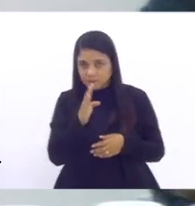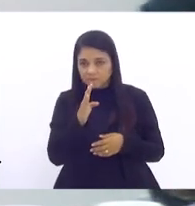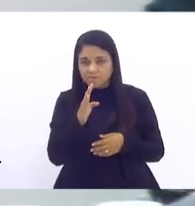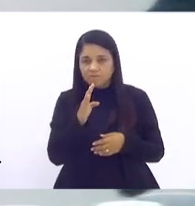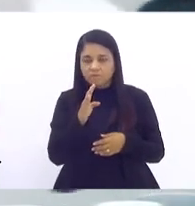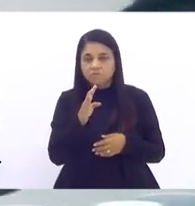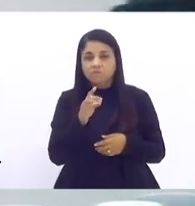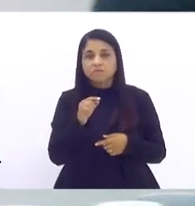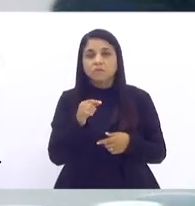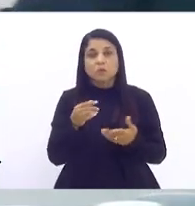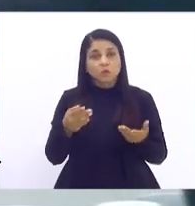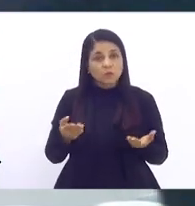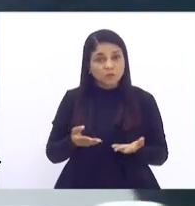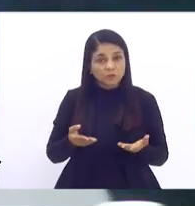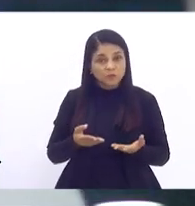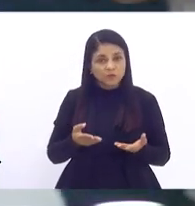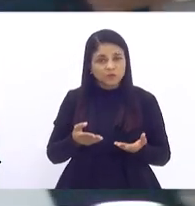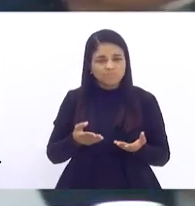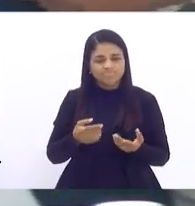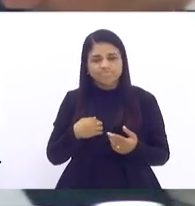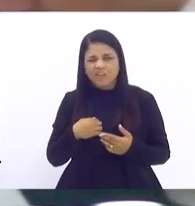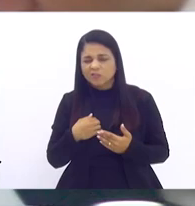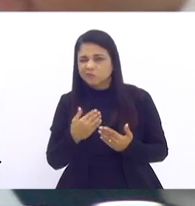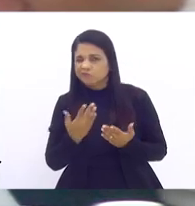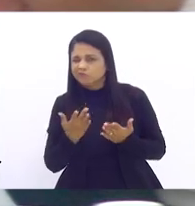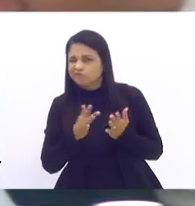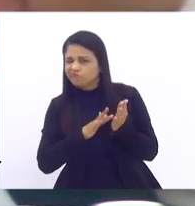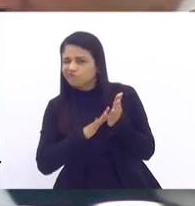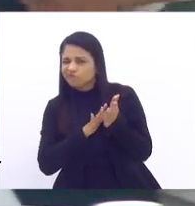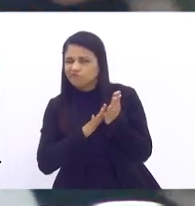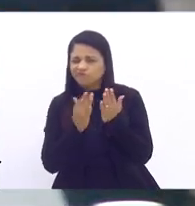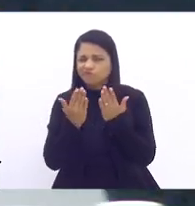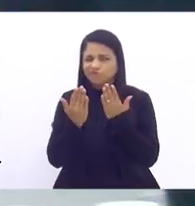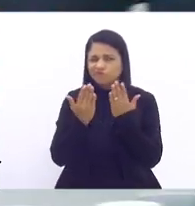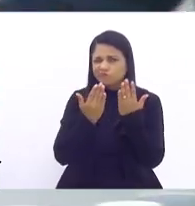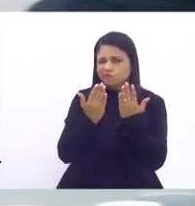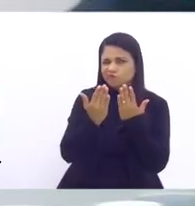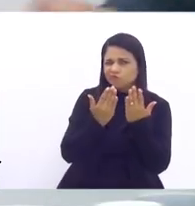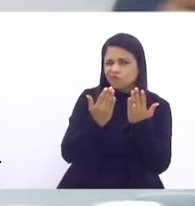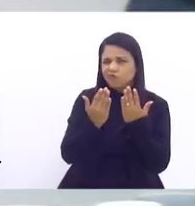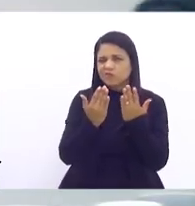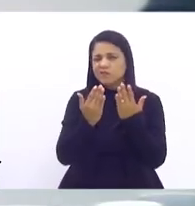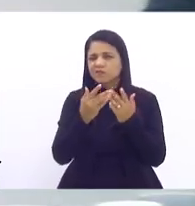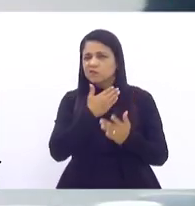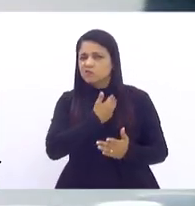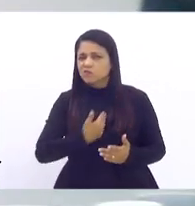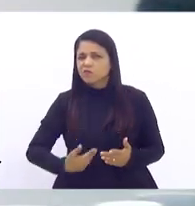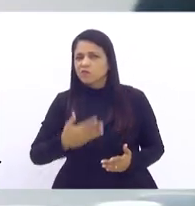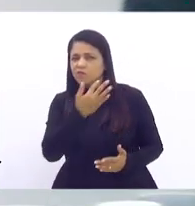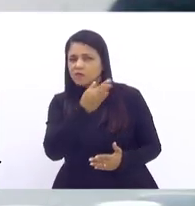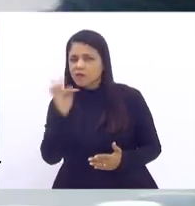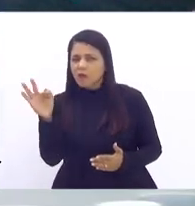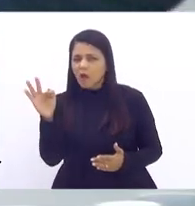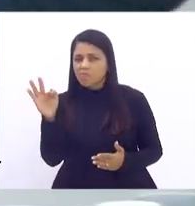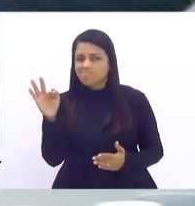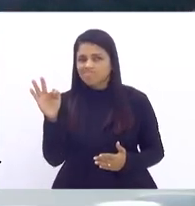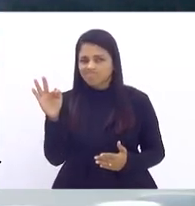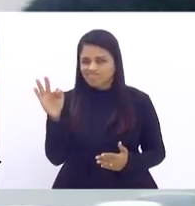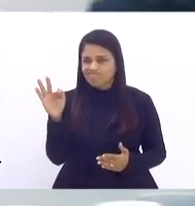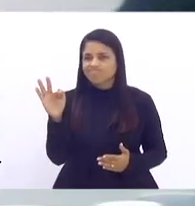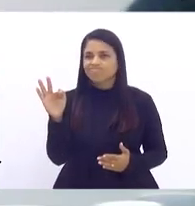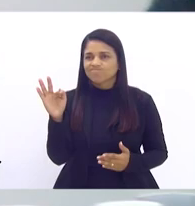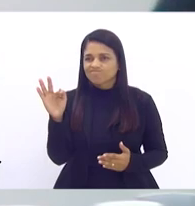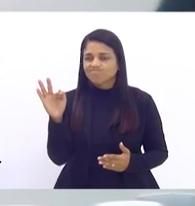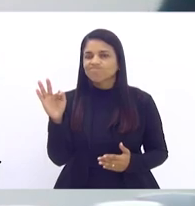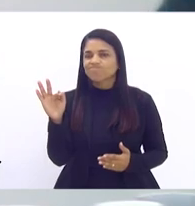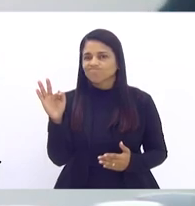uma percepção de uma desconfiança maior desconfiança no governo federal ela tá crescendo ela